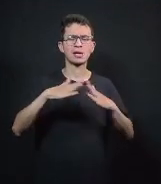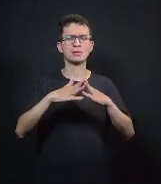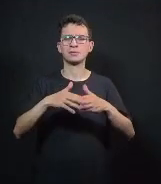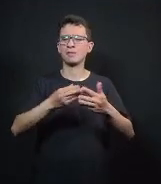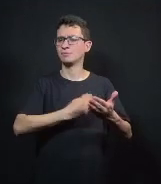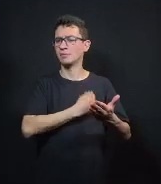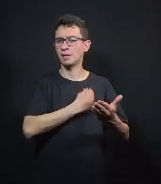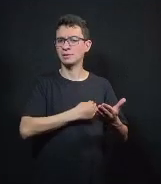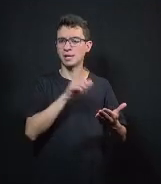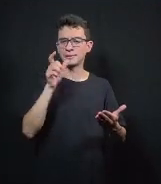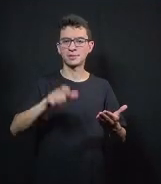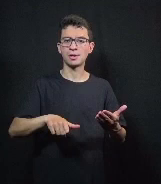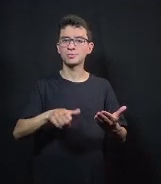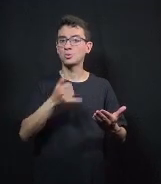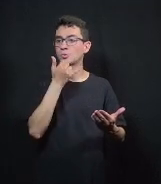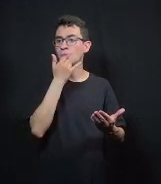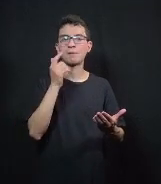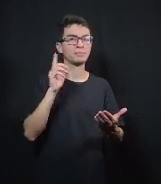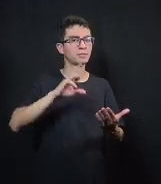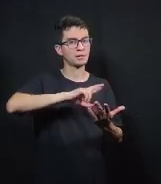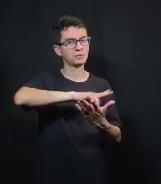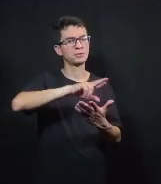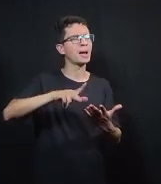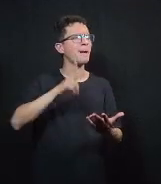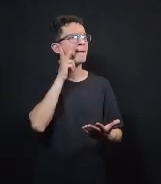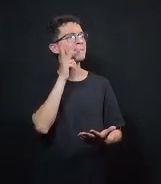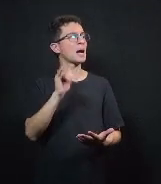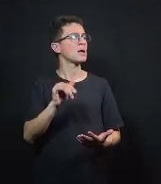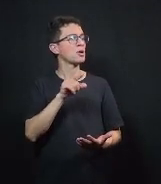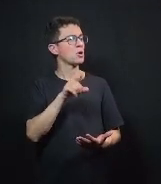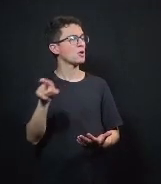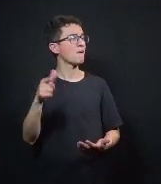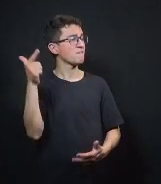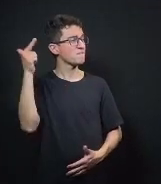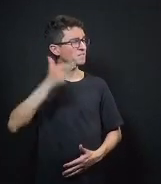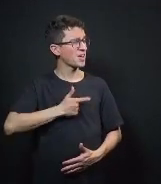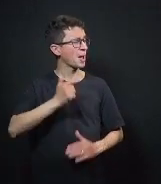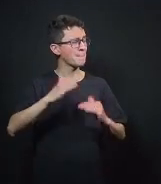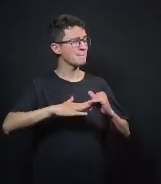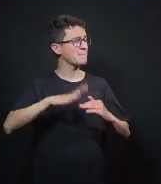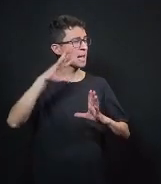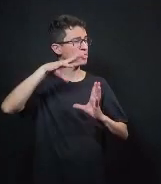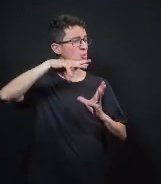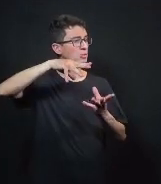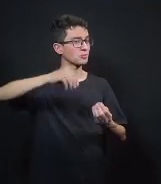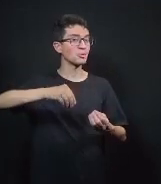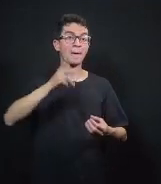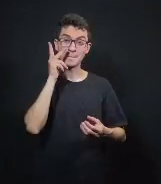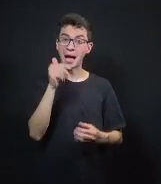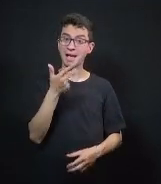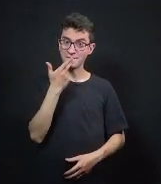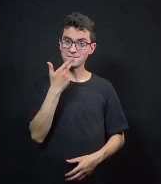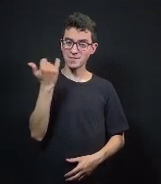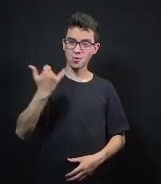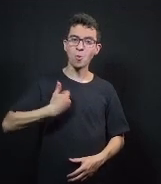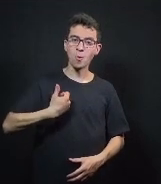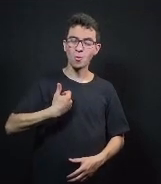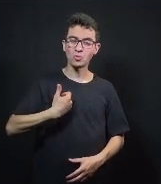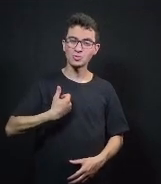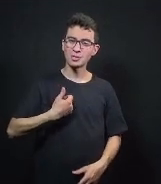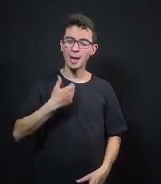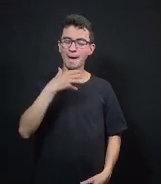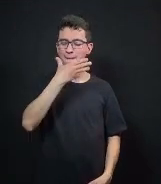nem a desculpa para isso. Que meu pai chegou e falou: esse é o lugar mais feio do mundo, né? A descrição dele, entrando de carro ali.